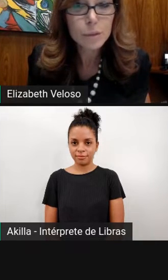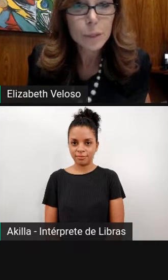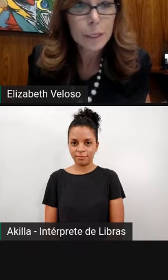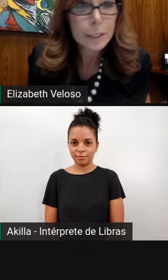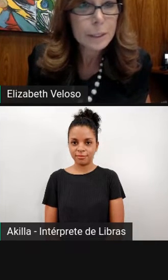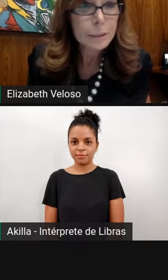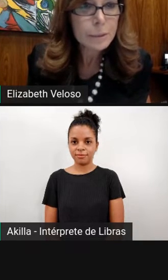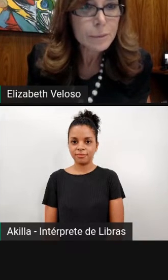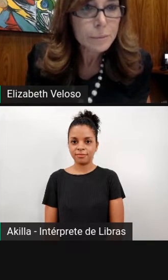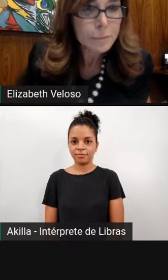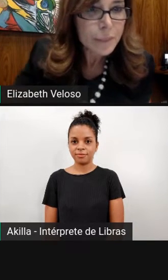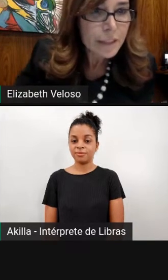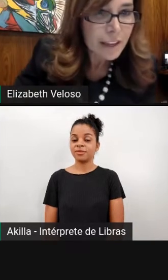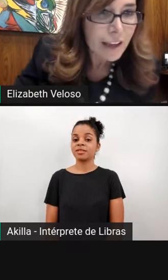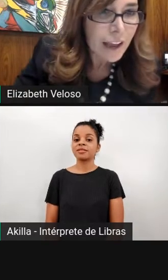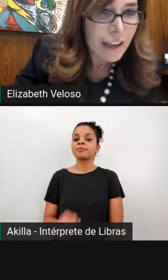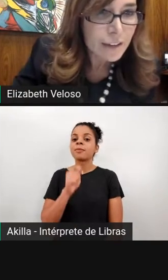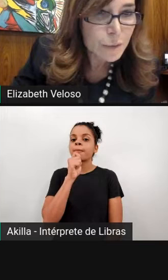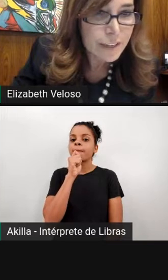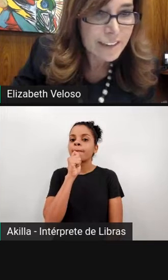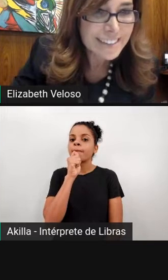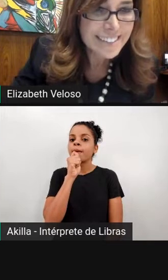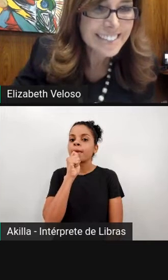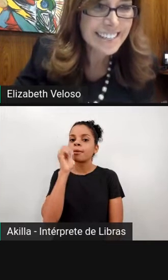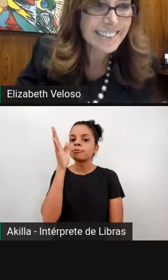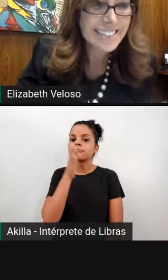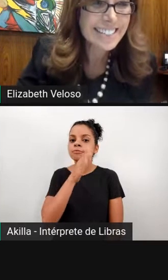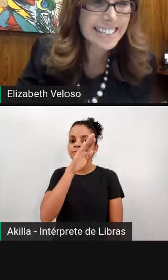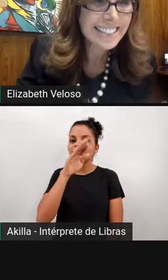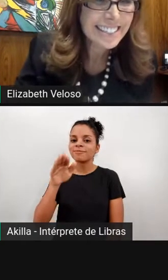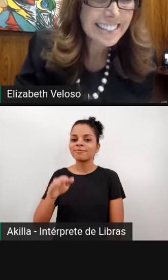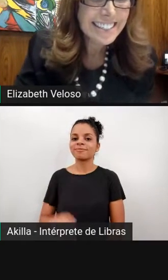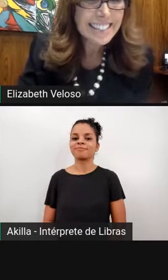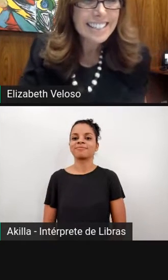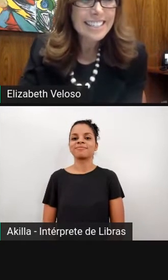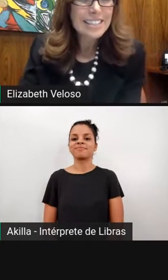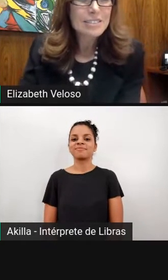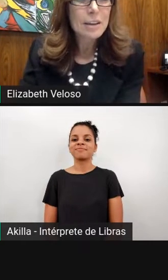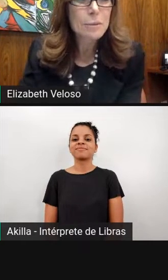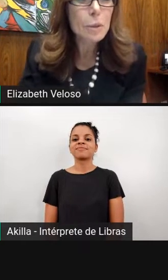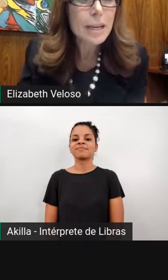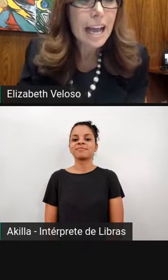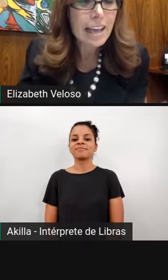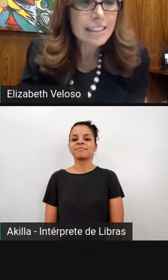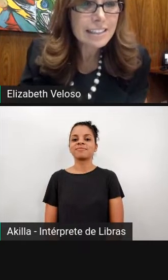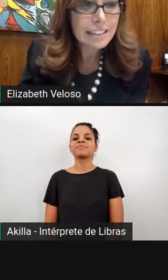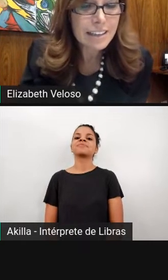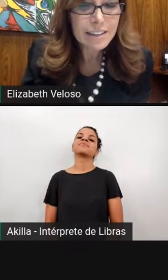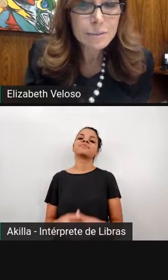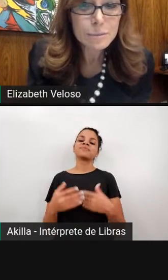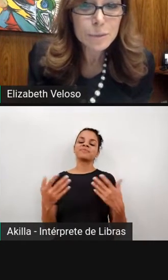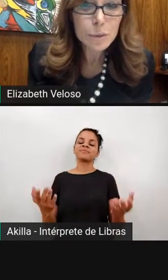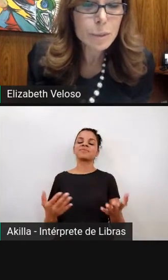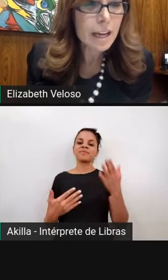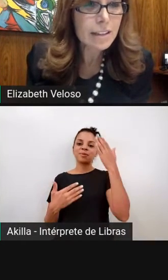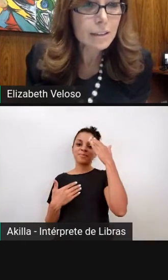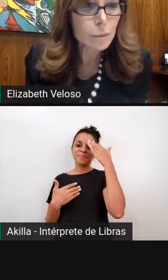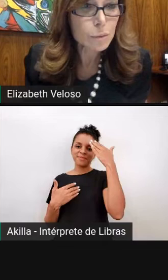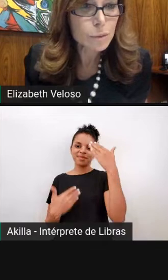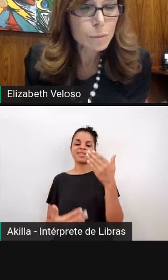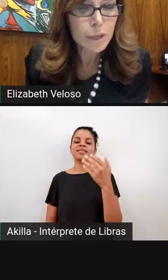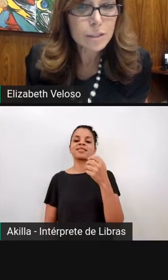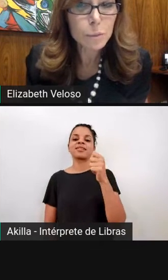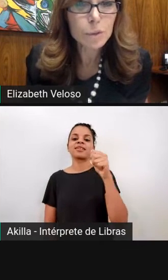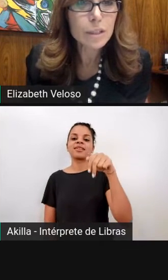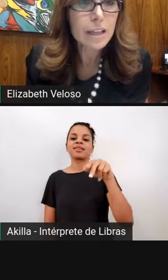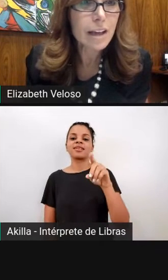Acho que você não ligou seu áudio, Elizabeth. Exatamente. Bem, muito obrigada, André. Muito obrigada a